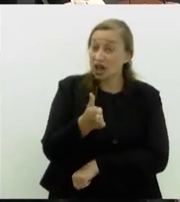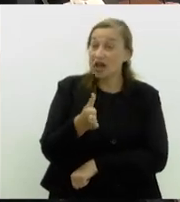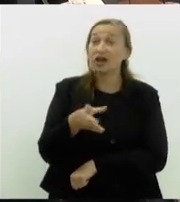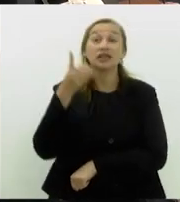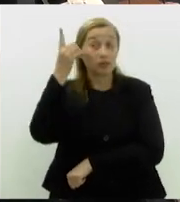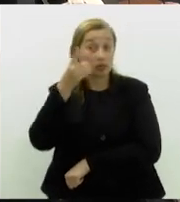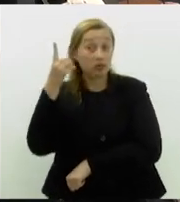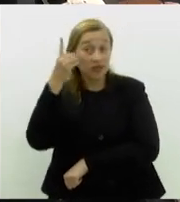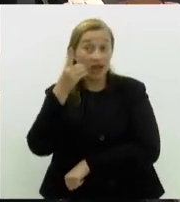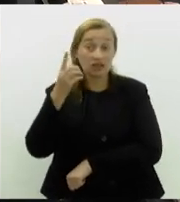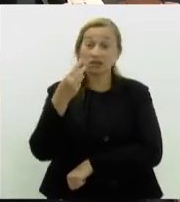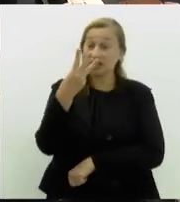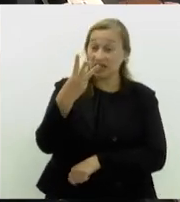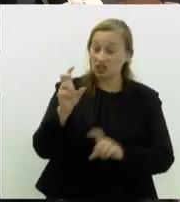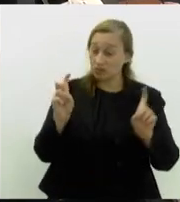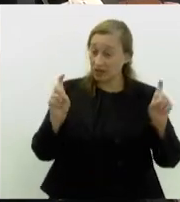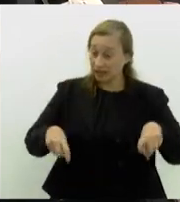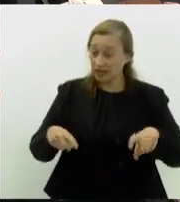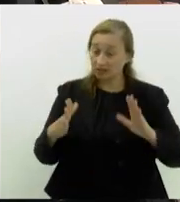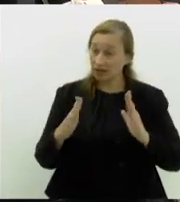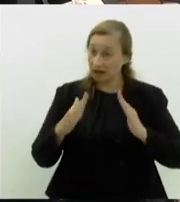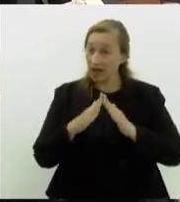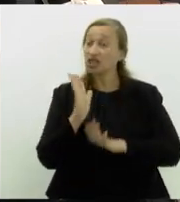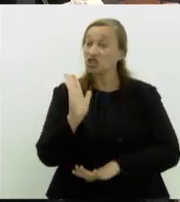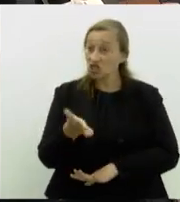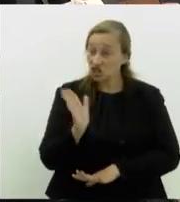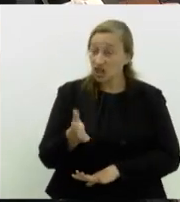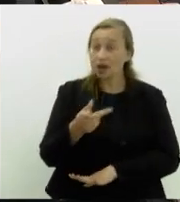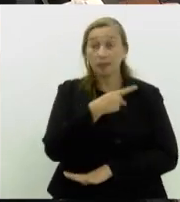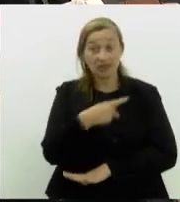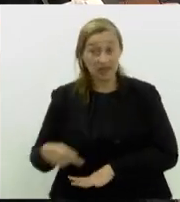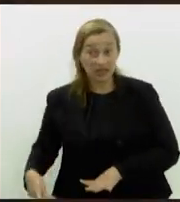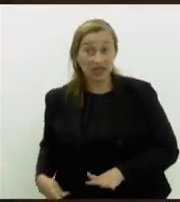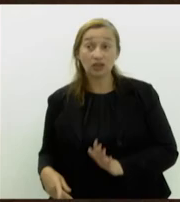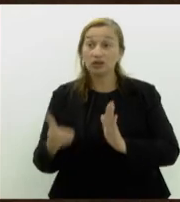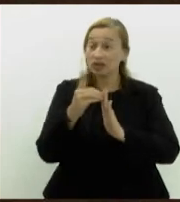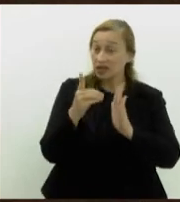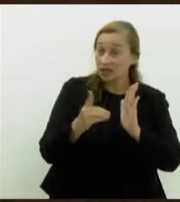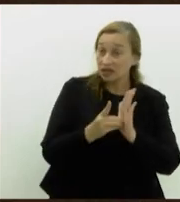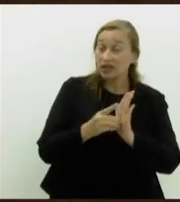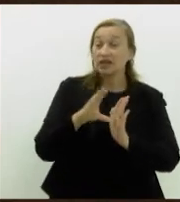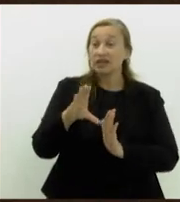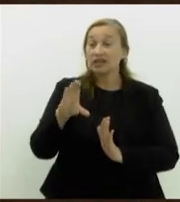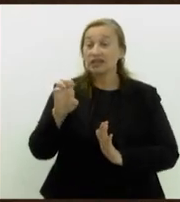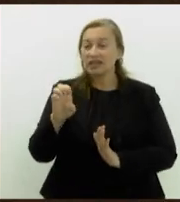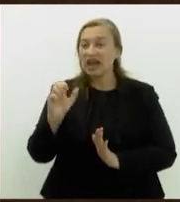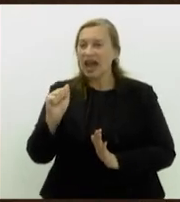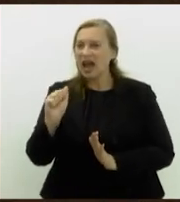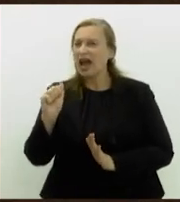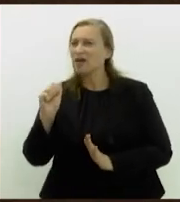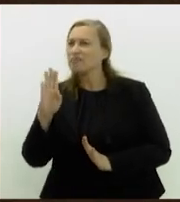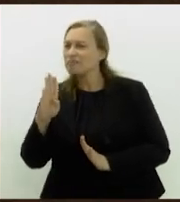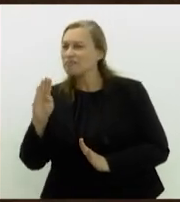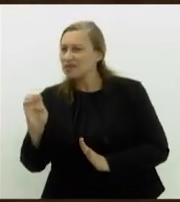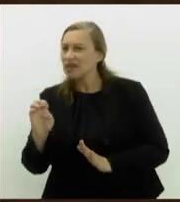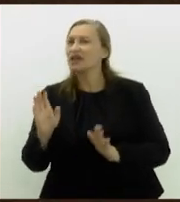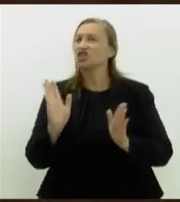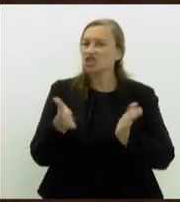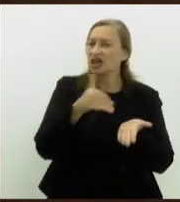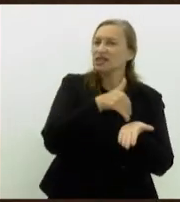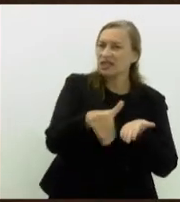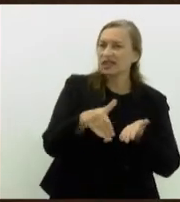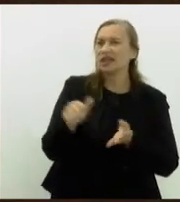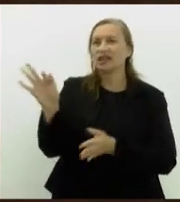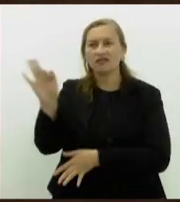mandatos, foi presidente do DETRAN, presidente da SEAB, foi secretário de